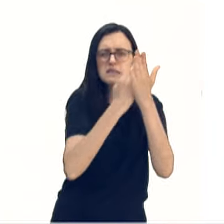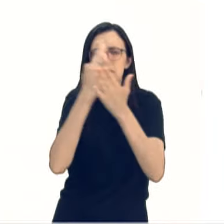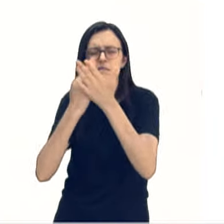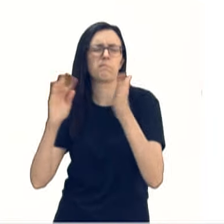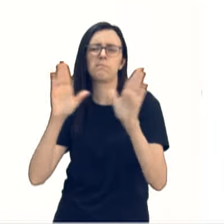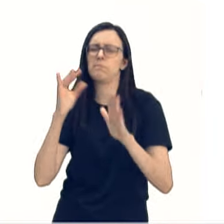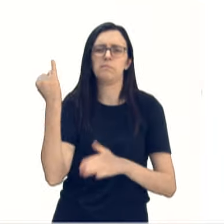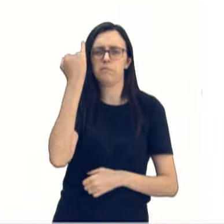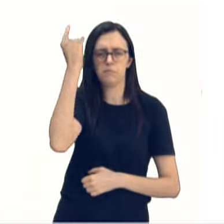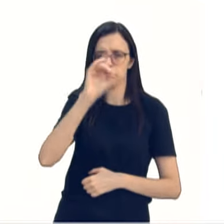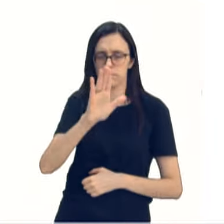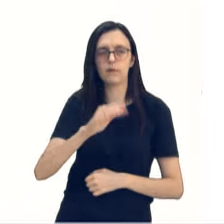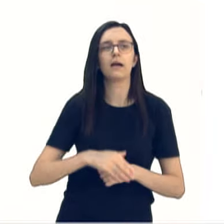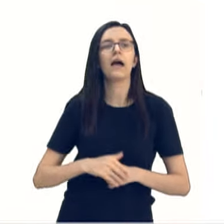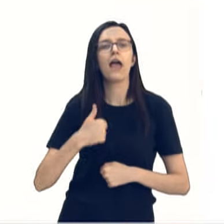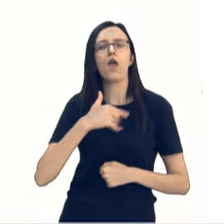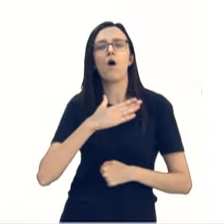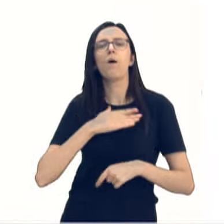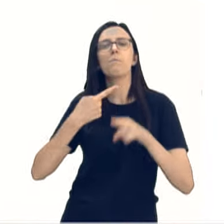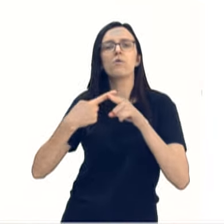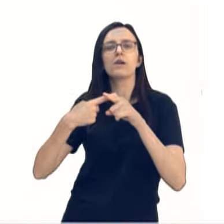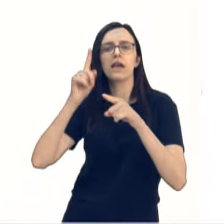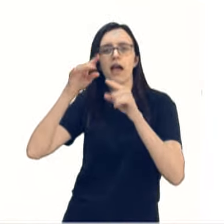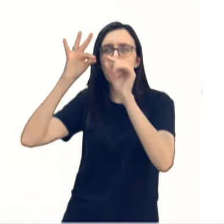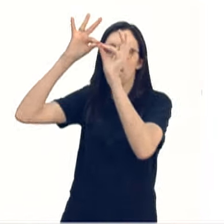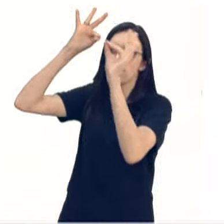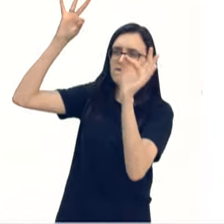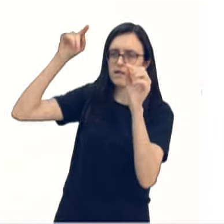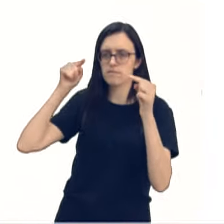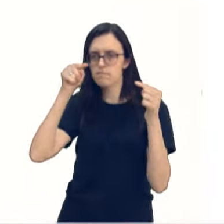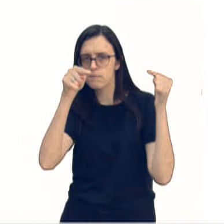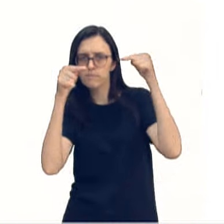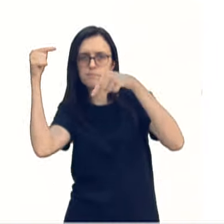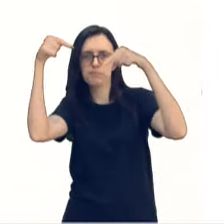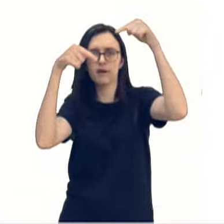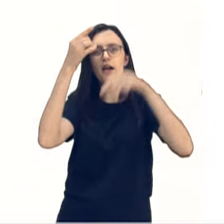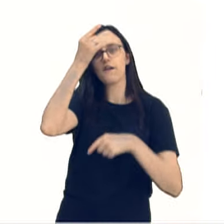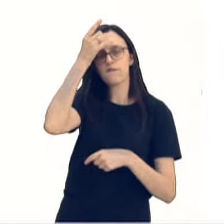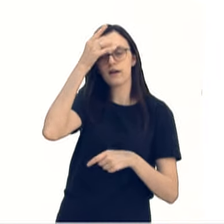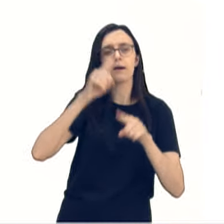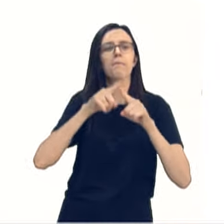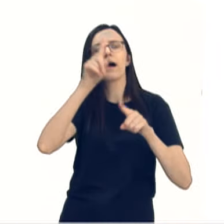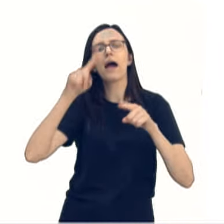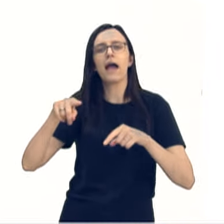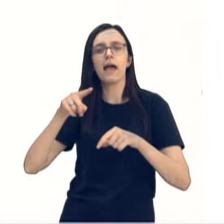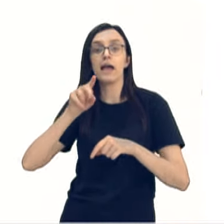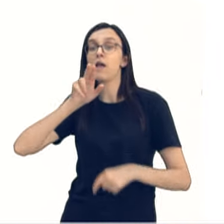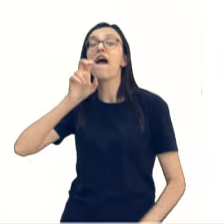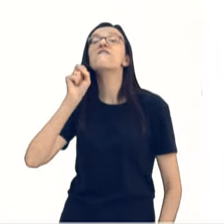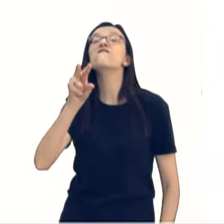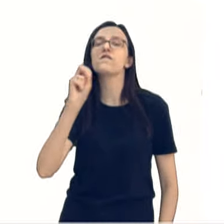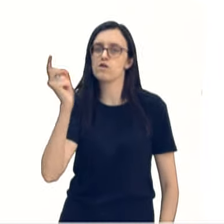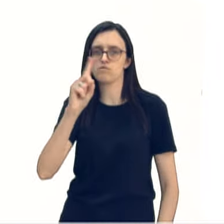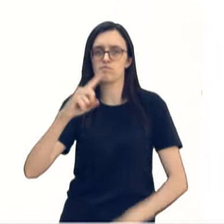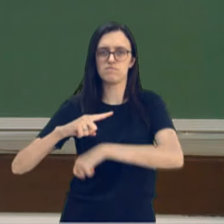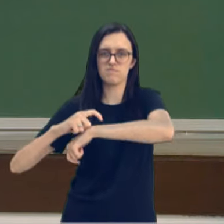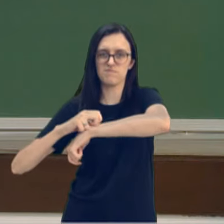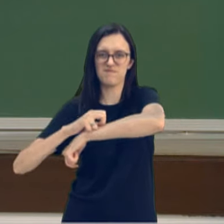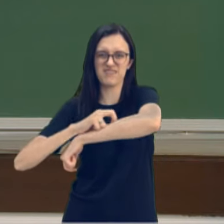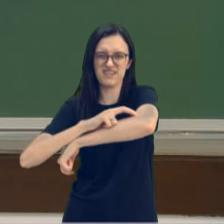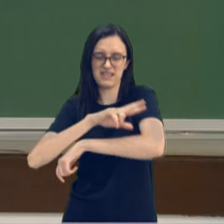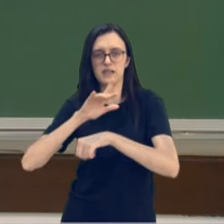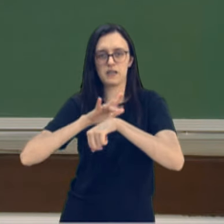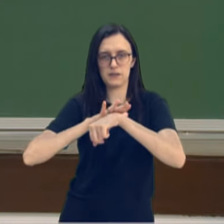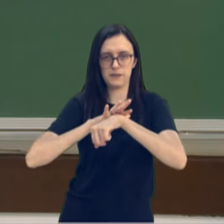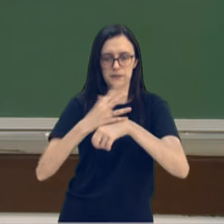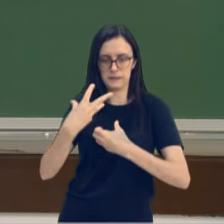quê? Eu gostei desse esqueminha por ter flechas, etc. Mas ele envolve uma verminose, não uma virose. Mas com viroses eu não